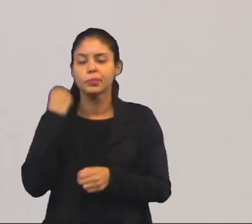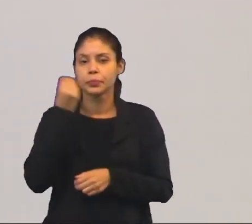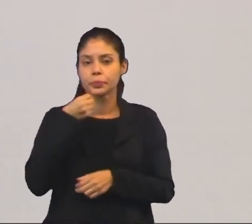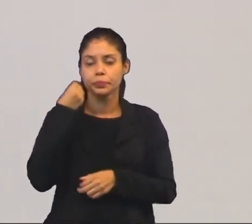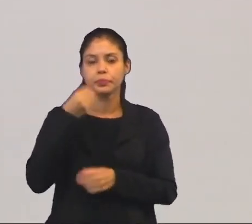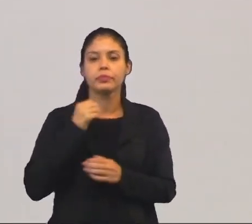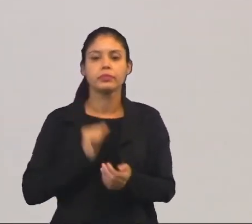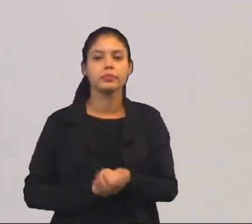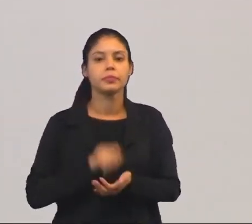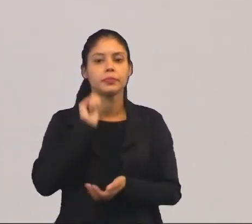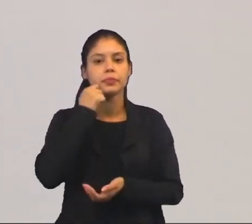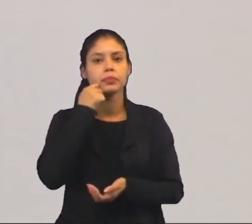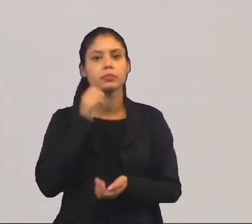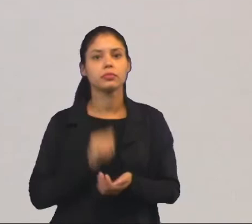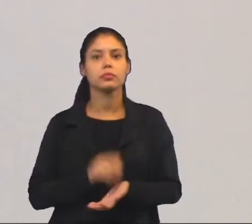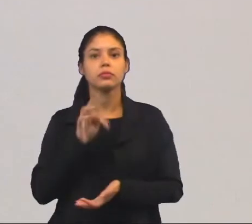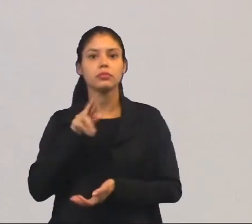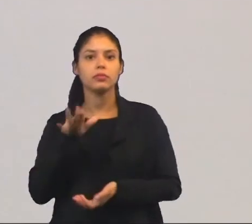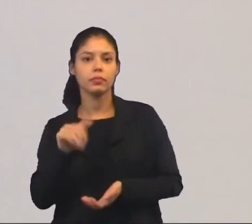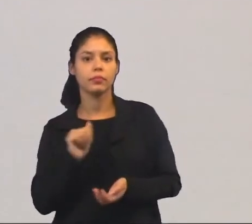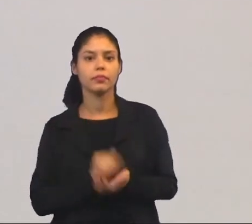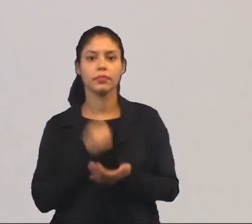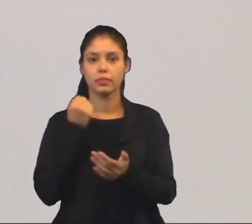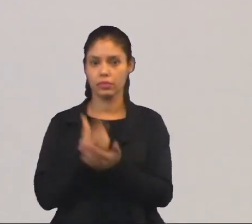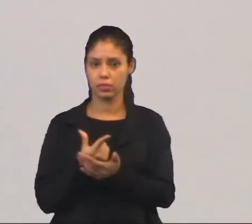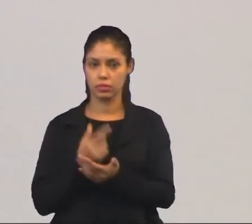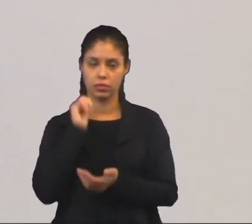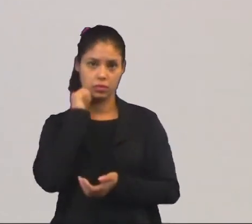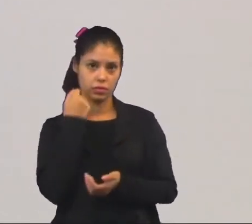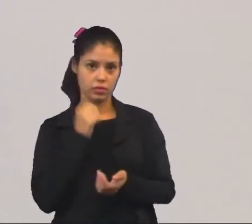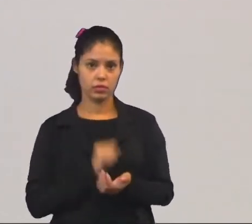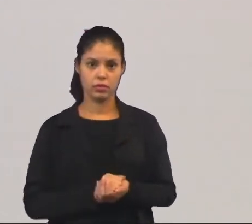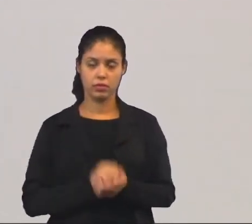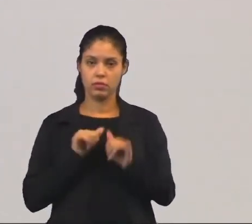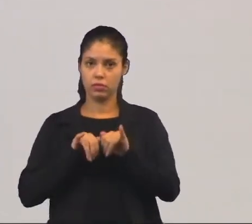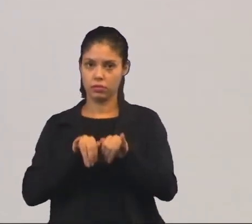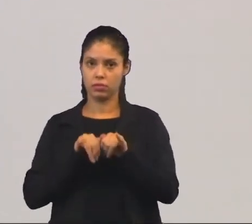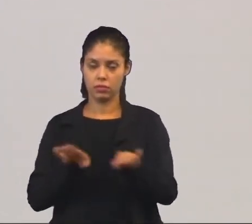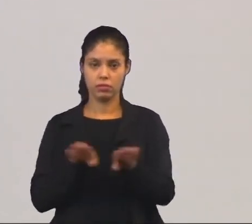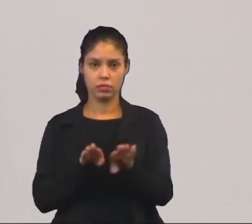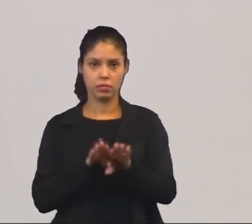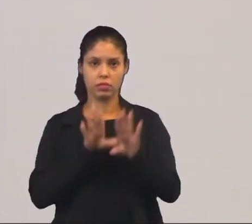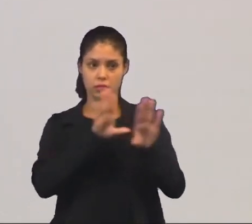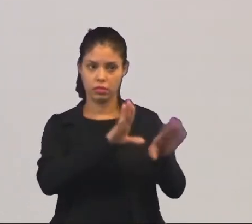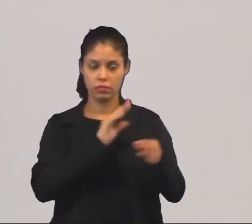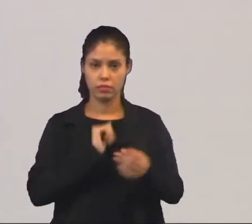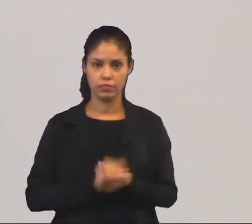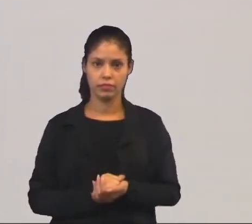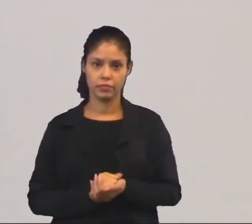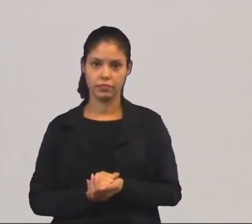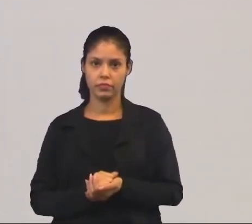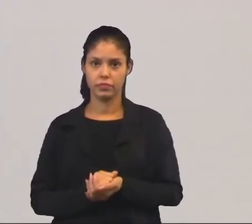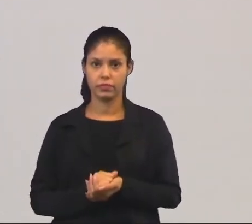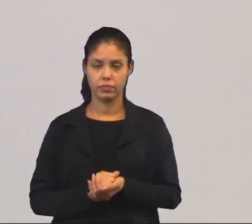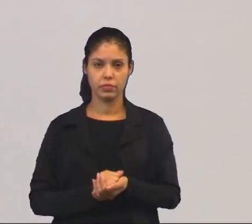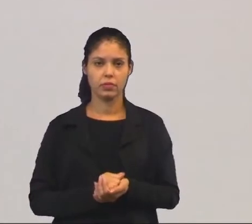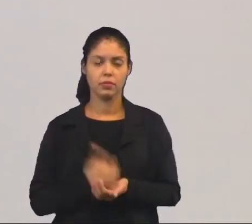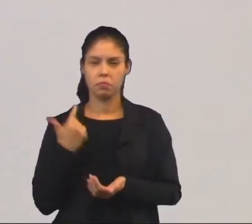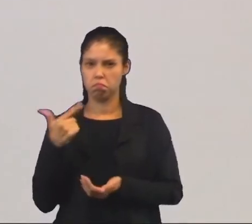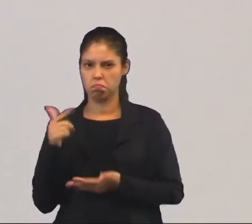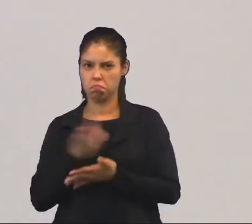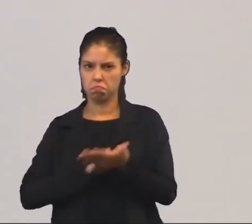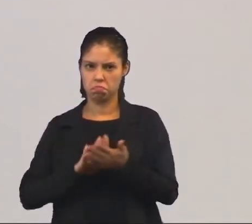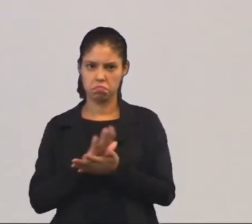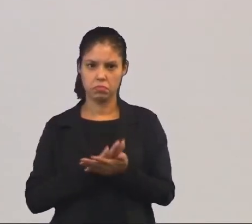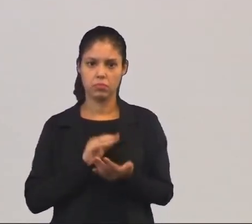uma experiência, pegar um pãozinho de forma, comprado na padaria ou até mesmo no supermercado, e deixar ele lá exposto, né, sem